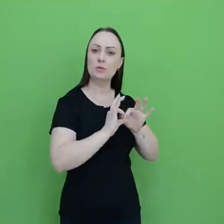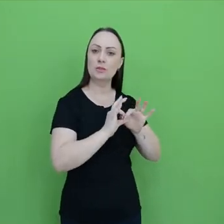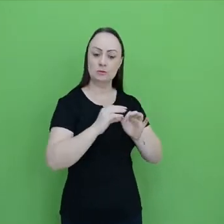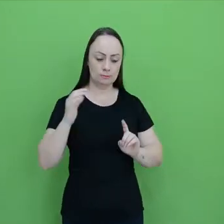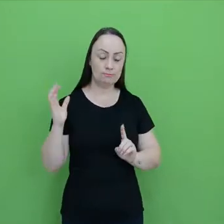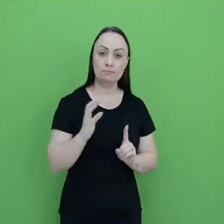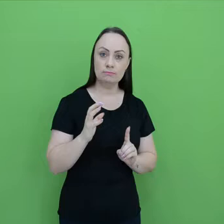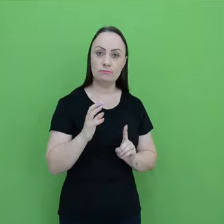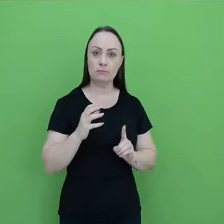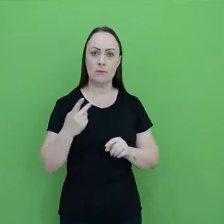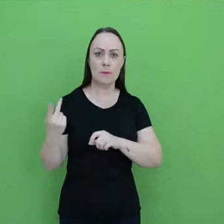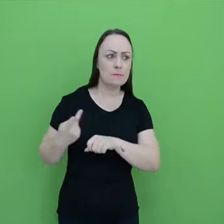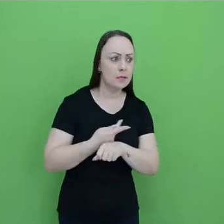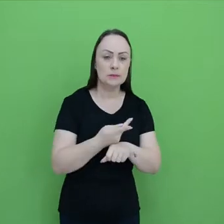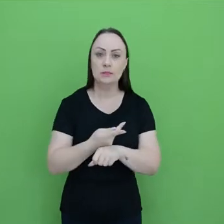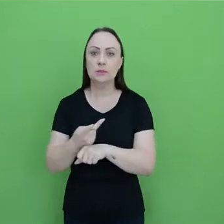opressão,